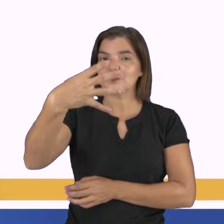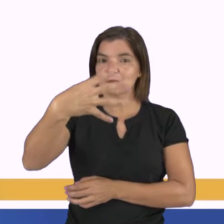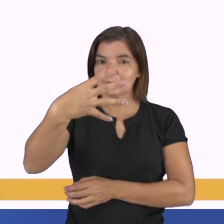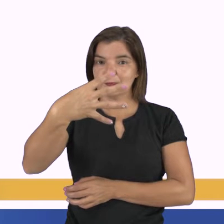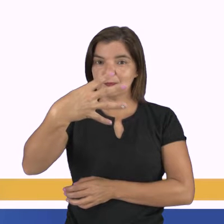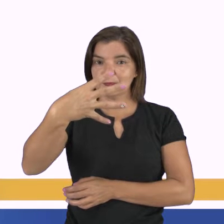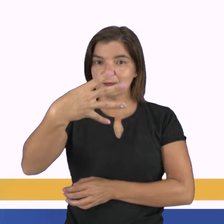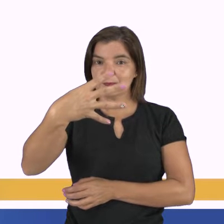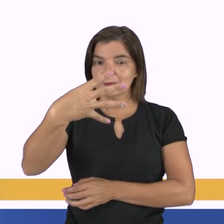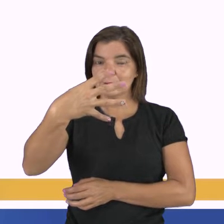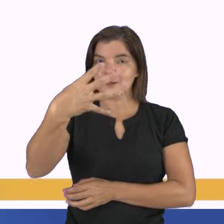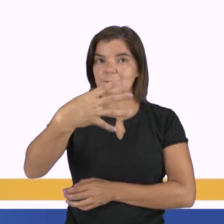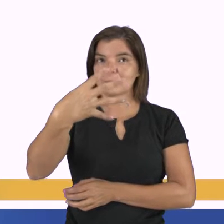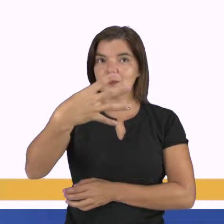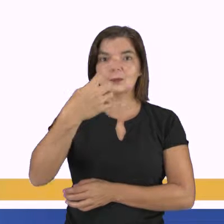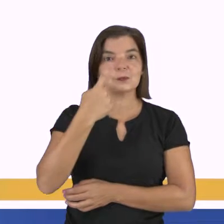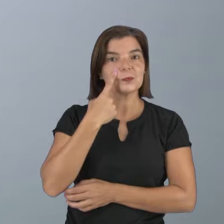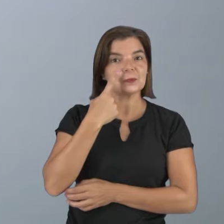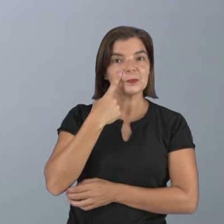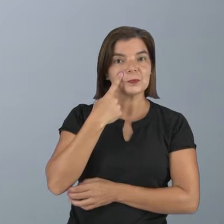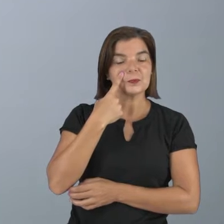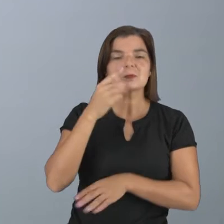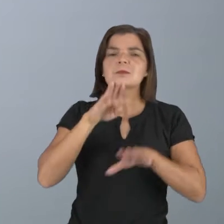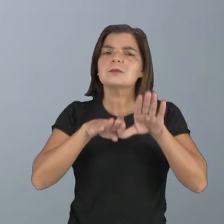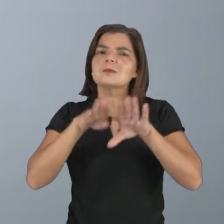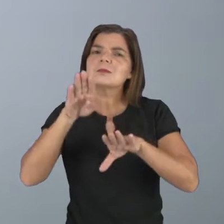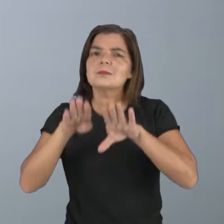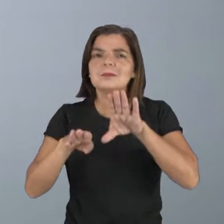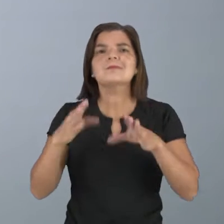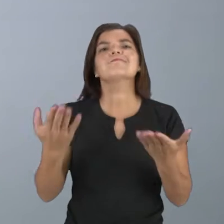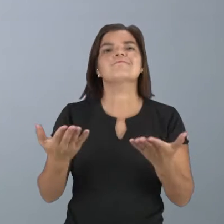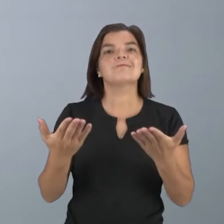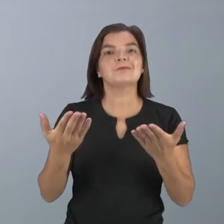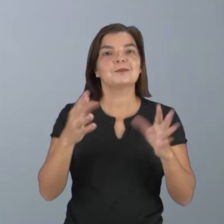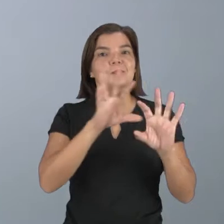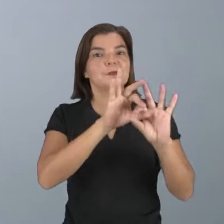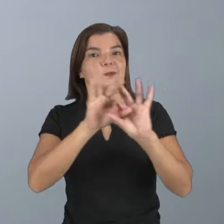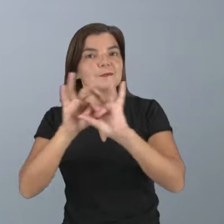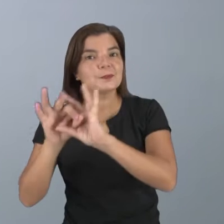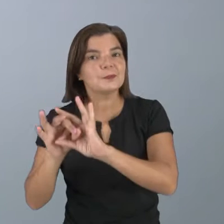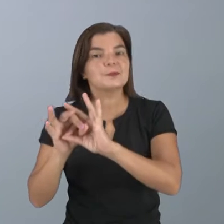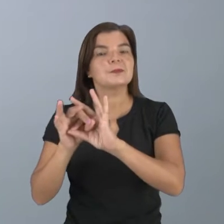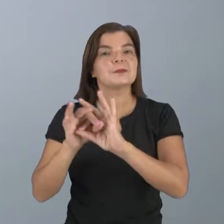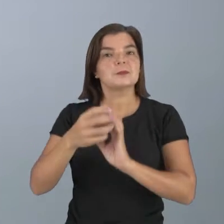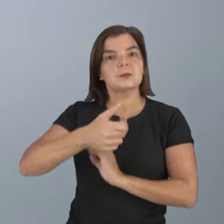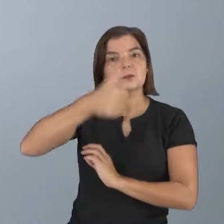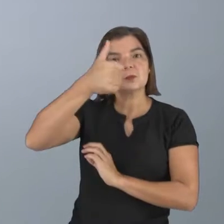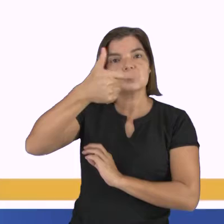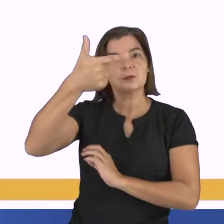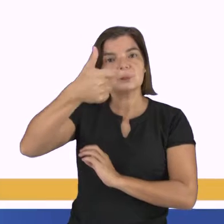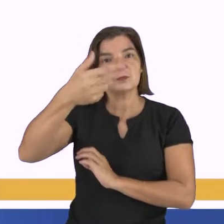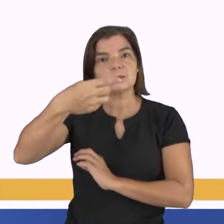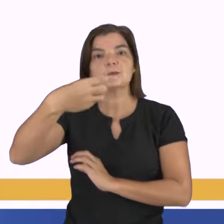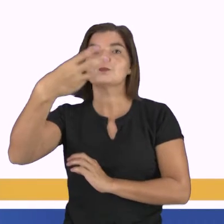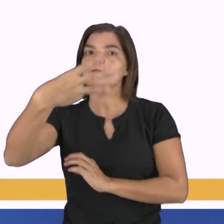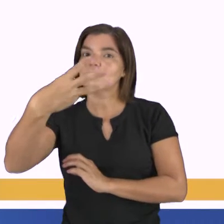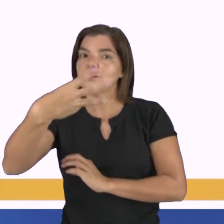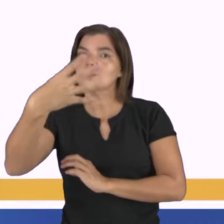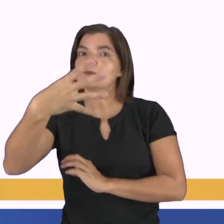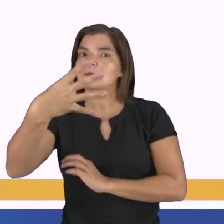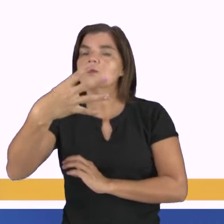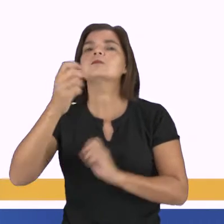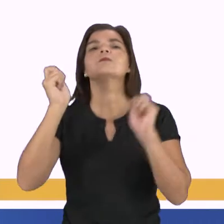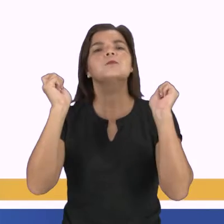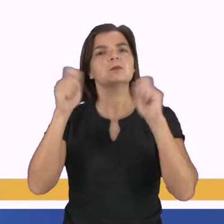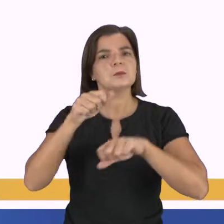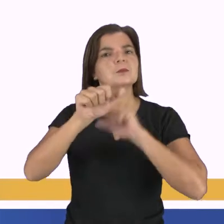la terceira. Mira que, ó pessoal, dependendo da situação, olha lá, o primeiro, segundo e terceiro, eles podem sofrer